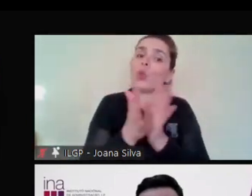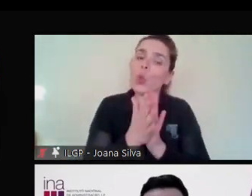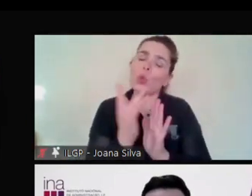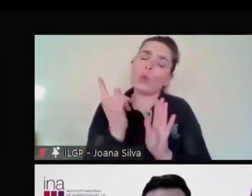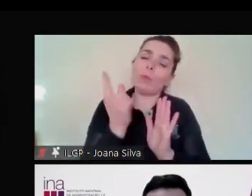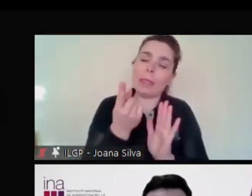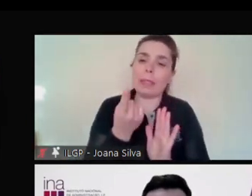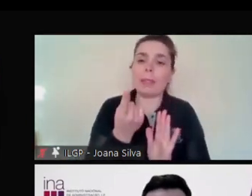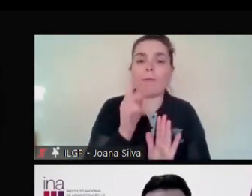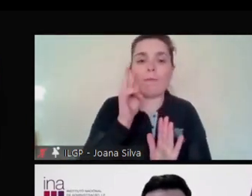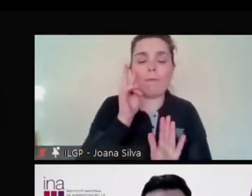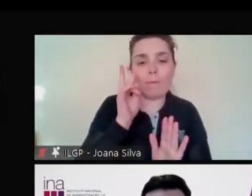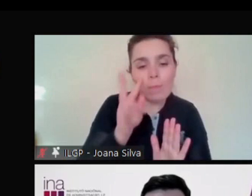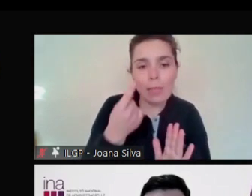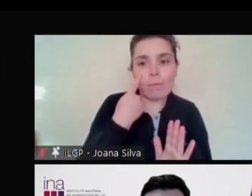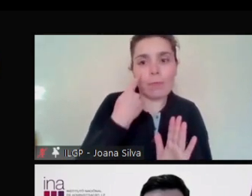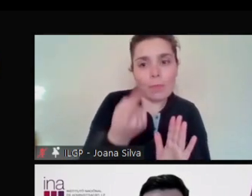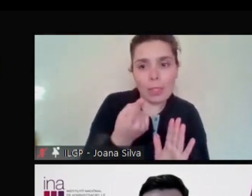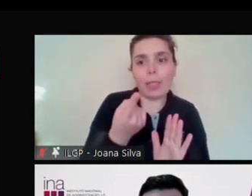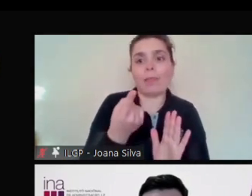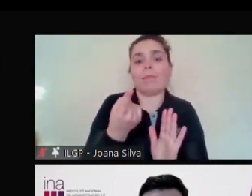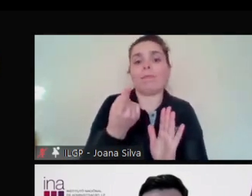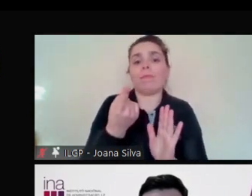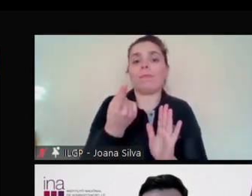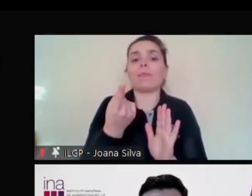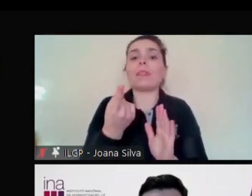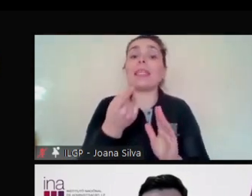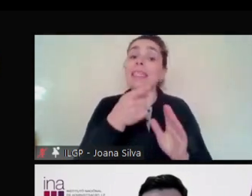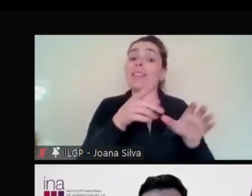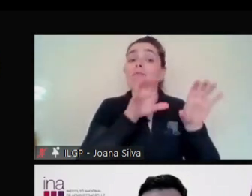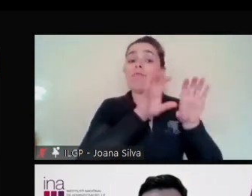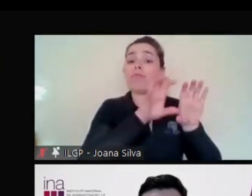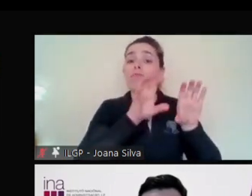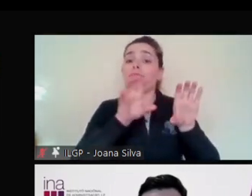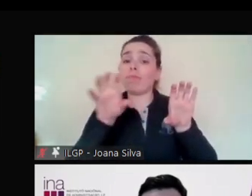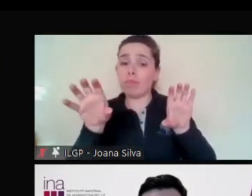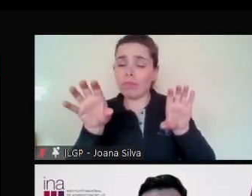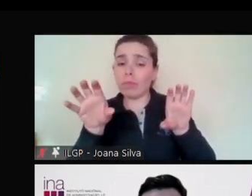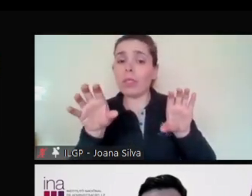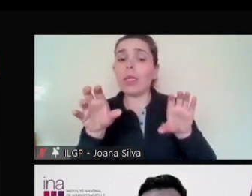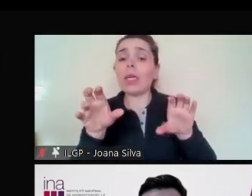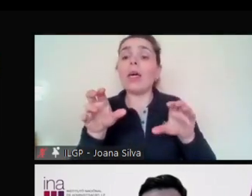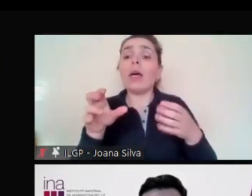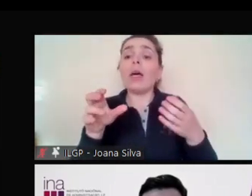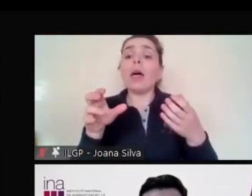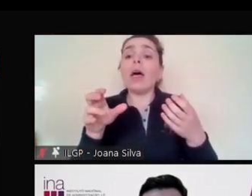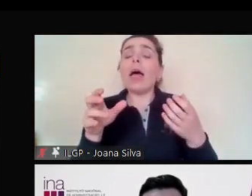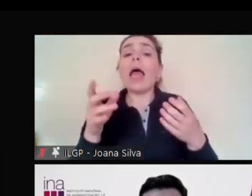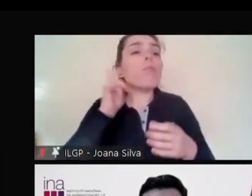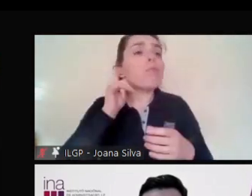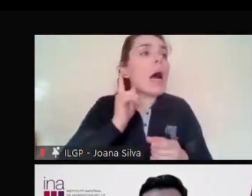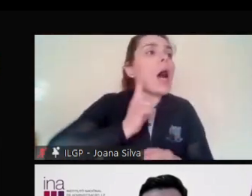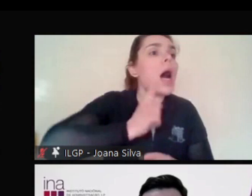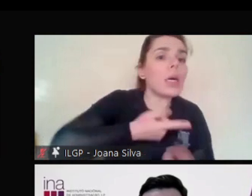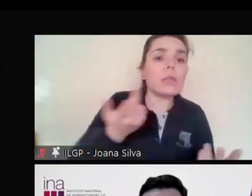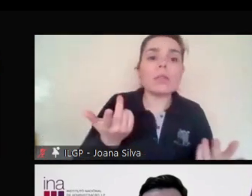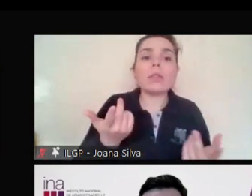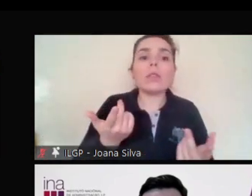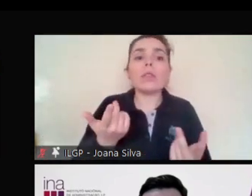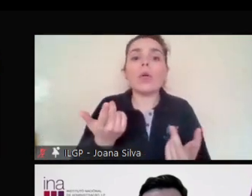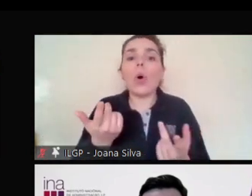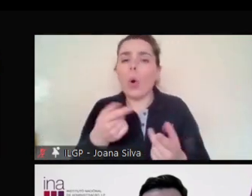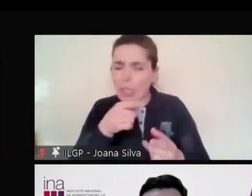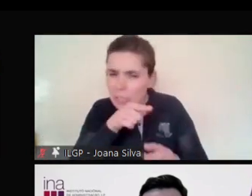claro, depois de ter esses grandes blocos, para cada bloco ter o que é relevante e ver se é